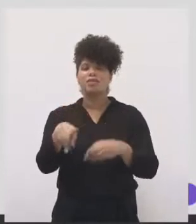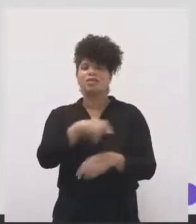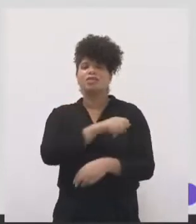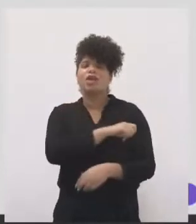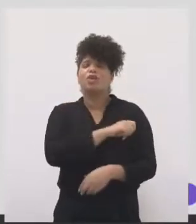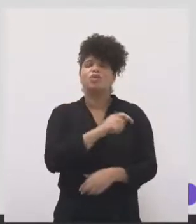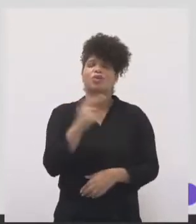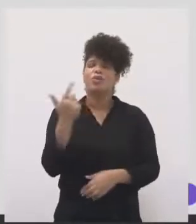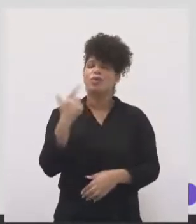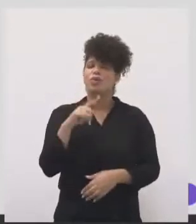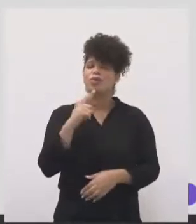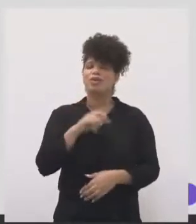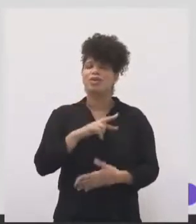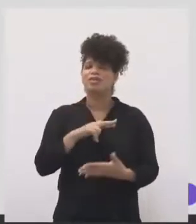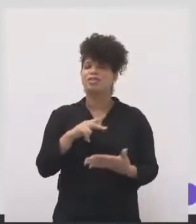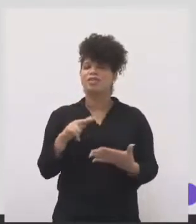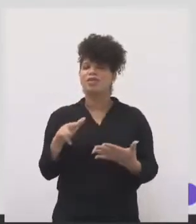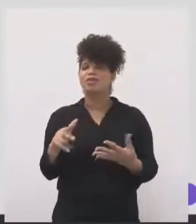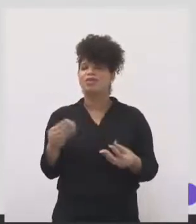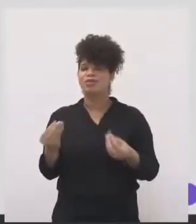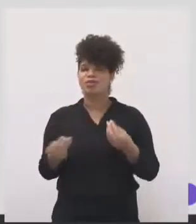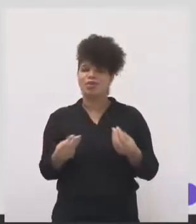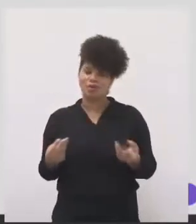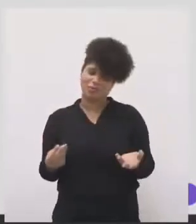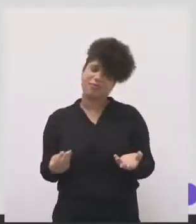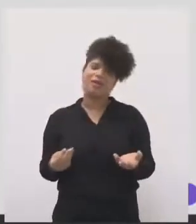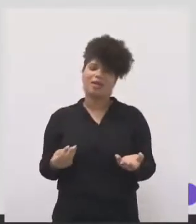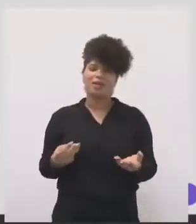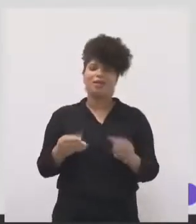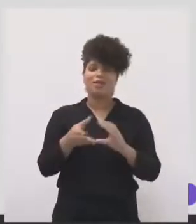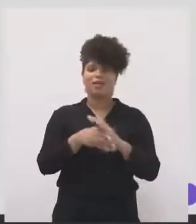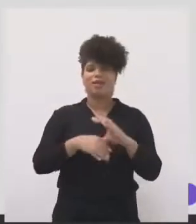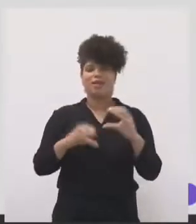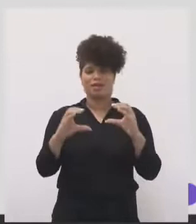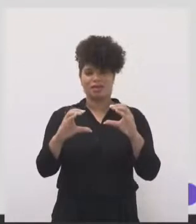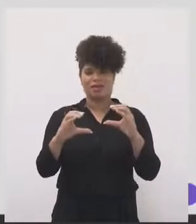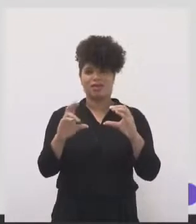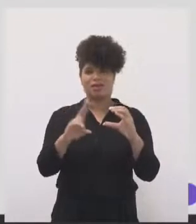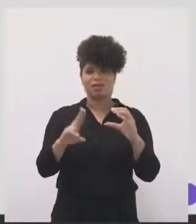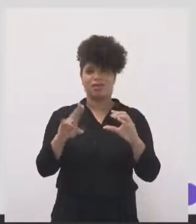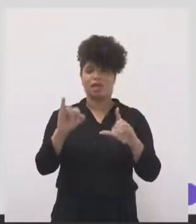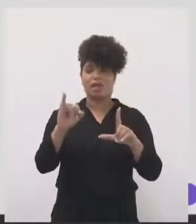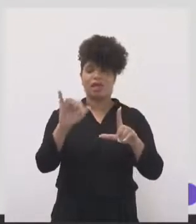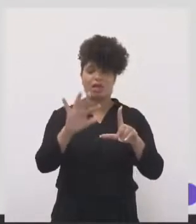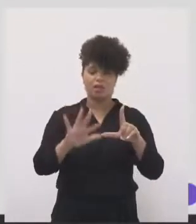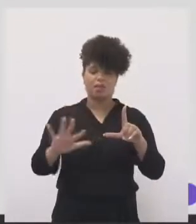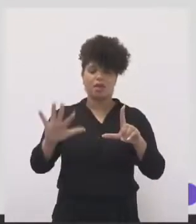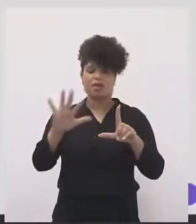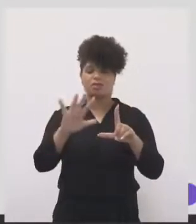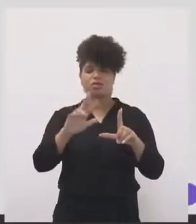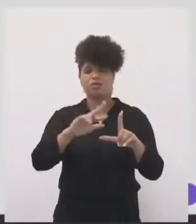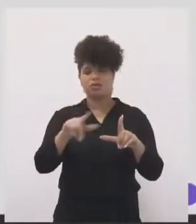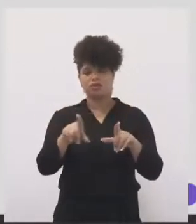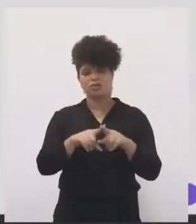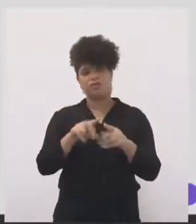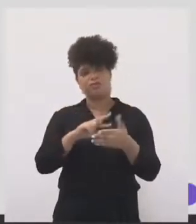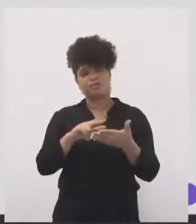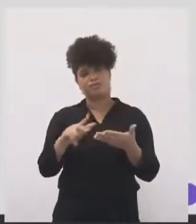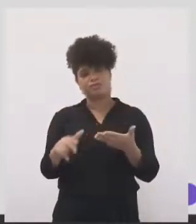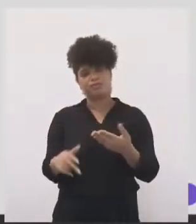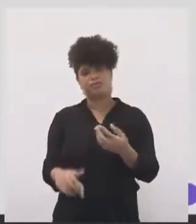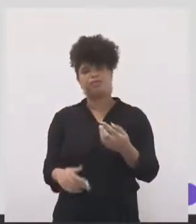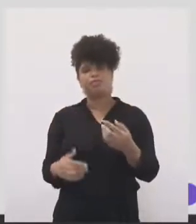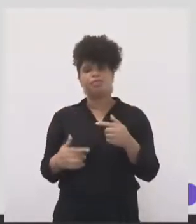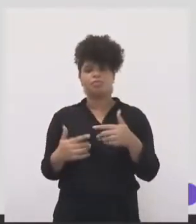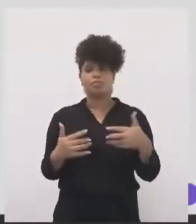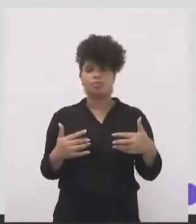ele usando o Canva, usando todas as imagens do Canva e todos os recursos. Imagina, que